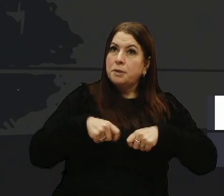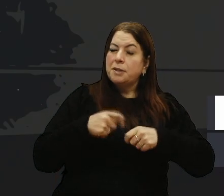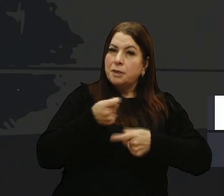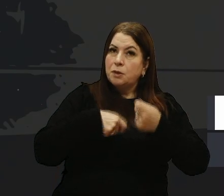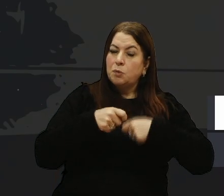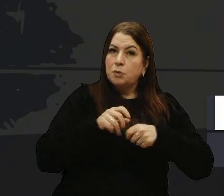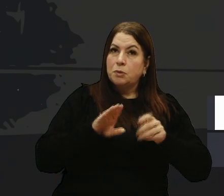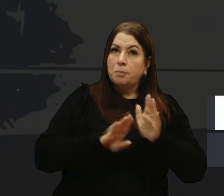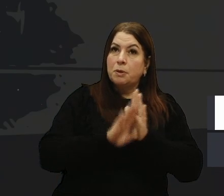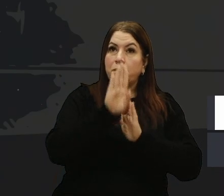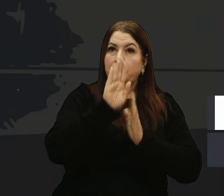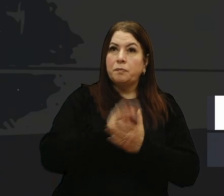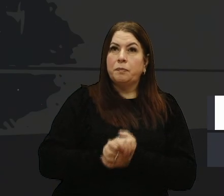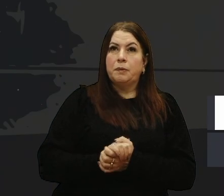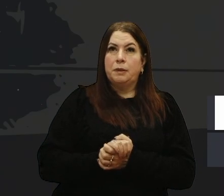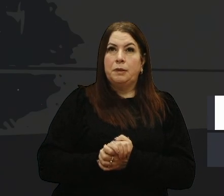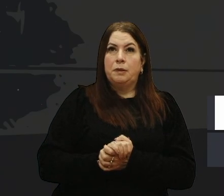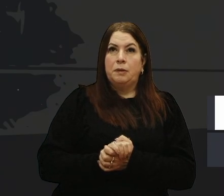também cresceu.